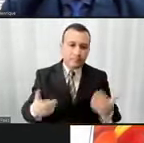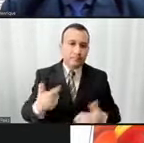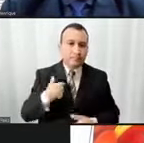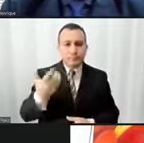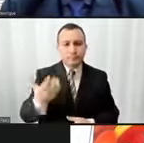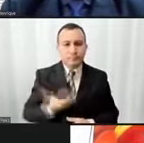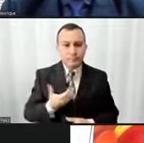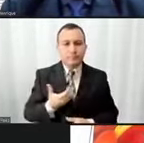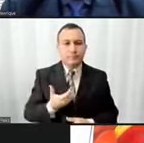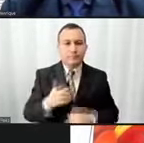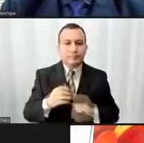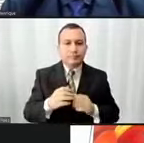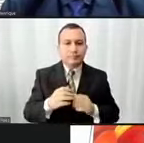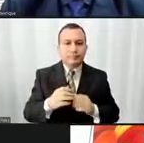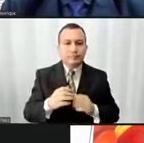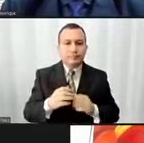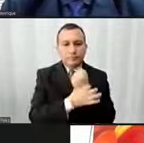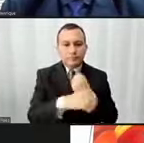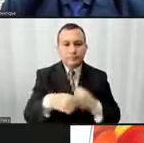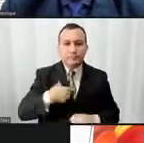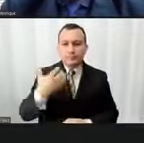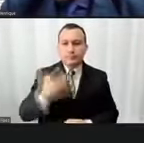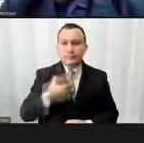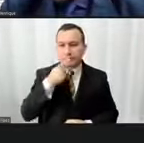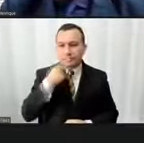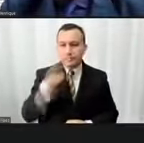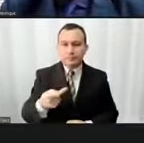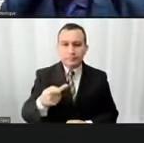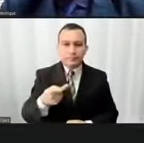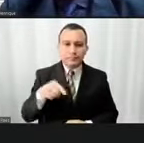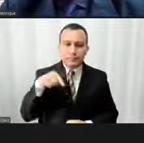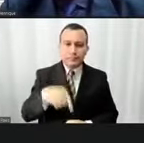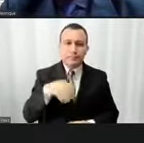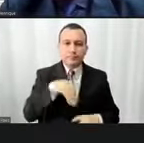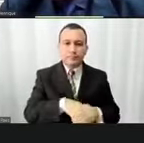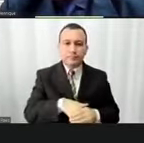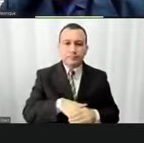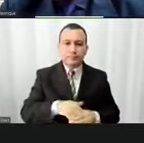eu quero garantir que eu tenha direito à fala nessa